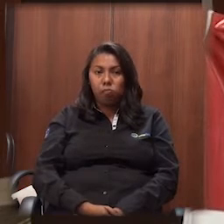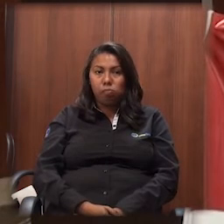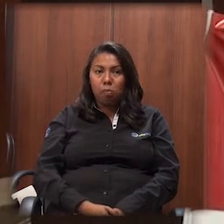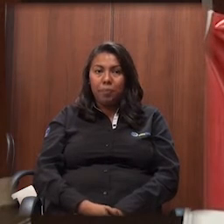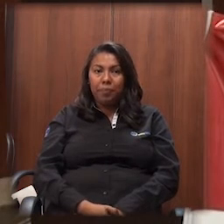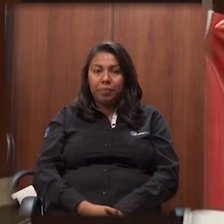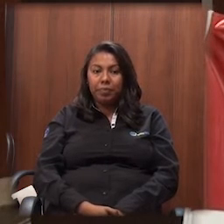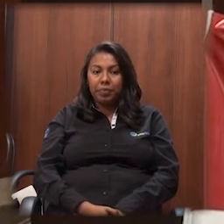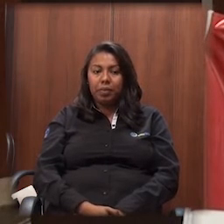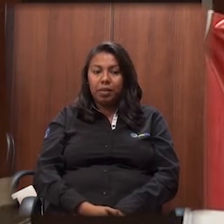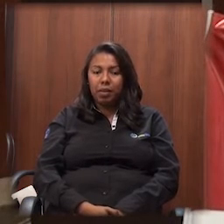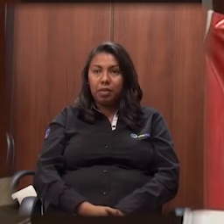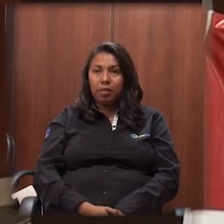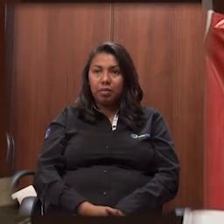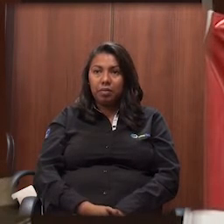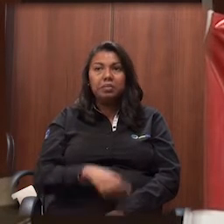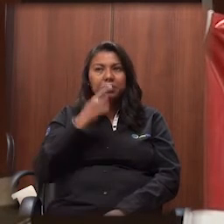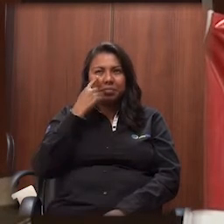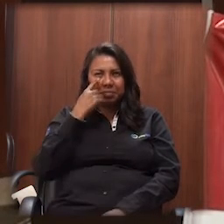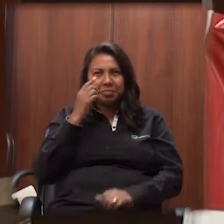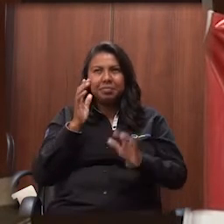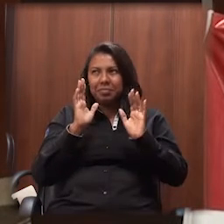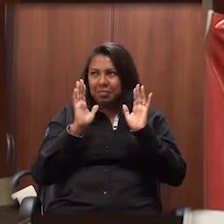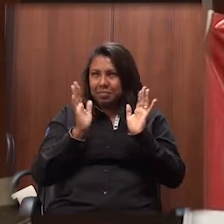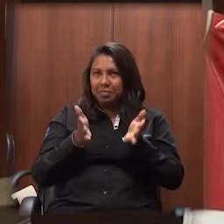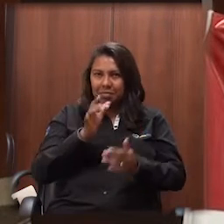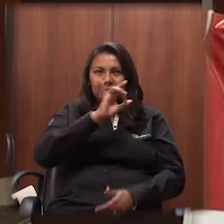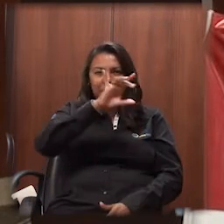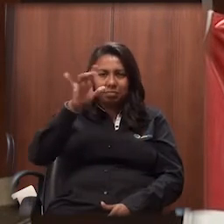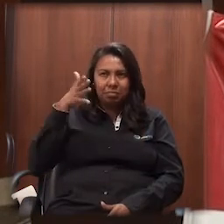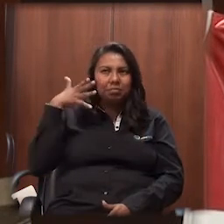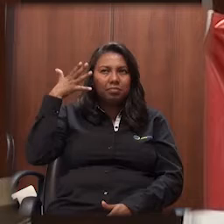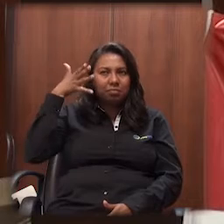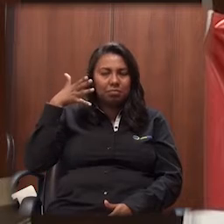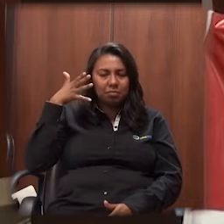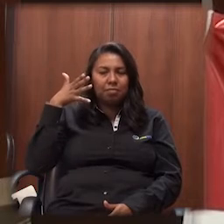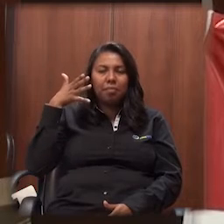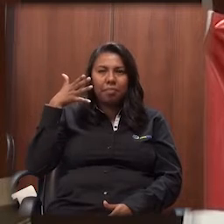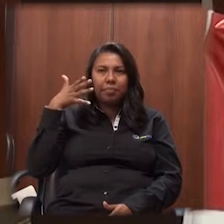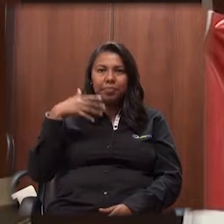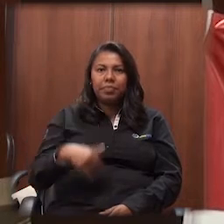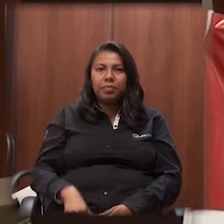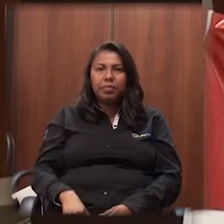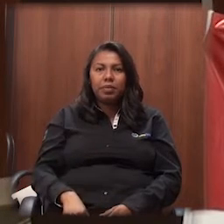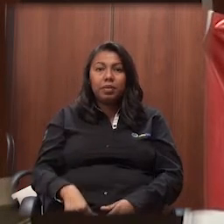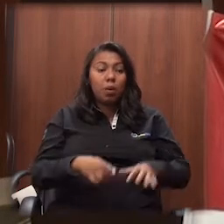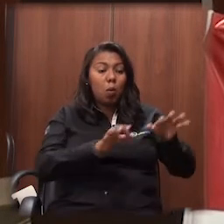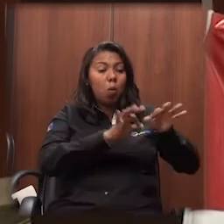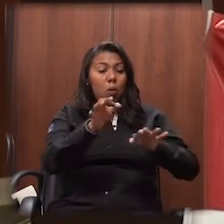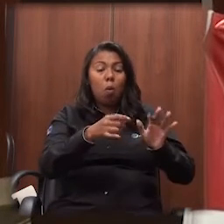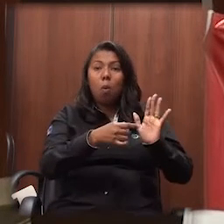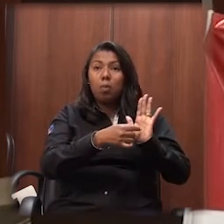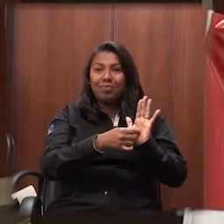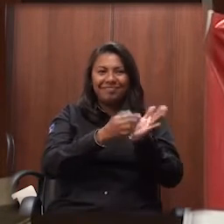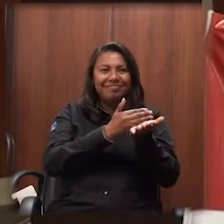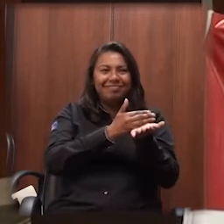Como nós temos visto ao longo das várias falas da mesa de abertura, o documento nasceu